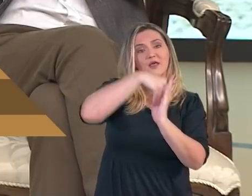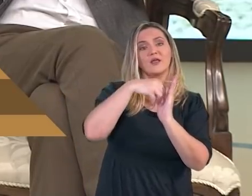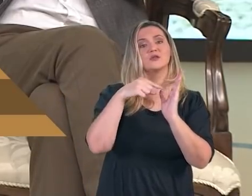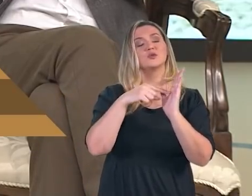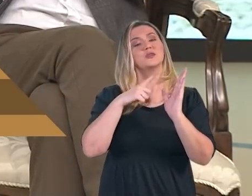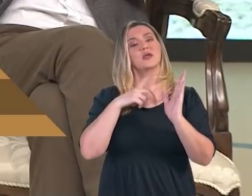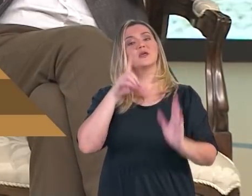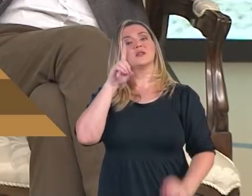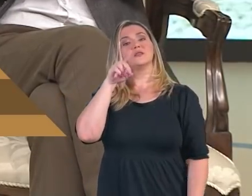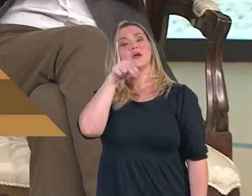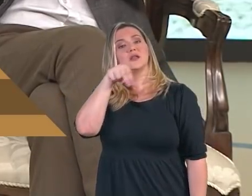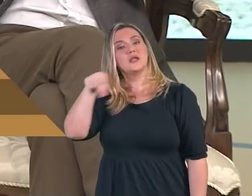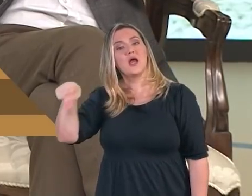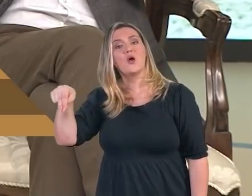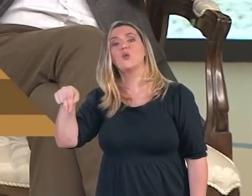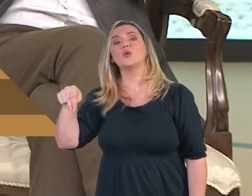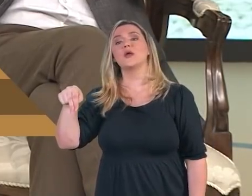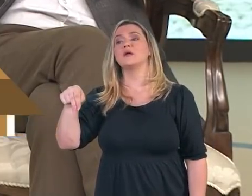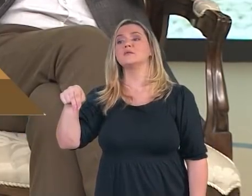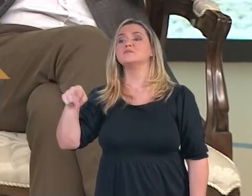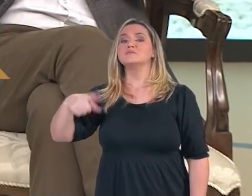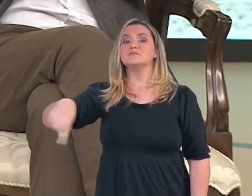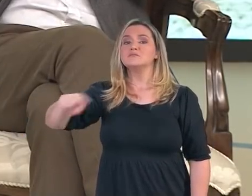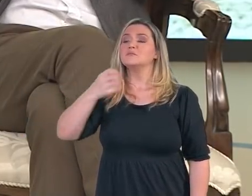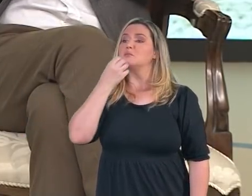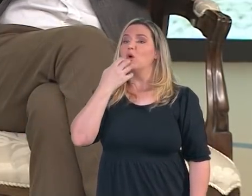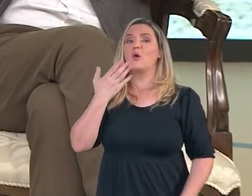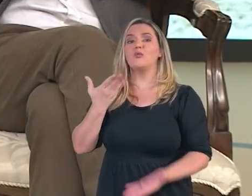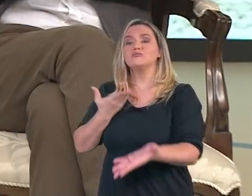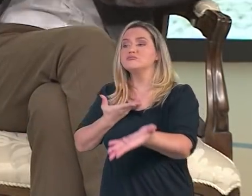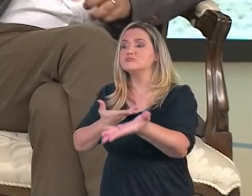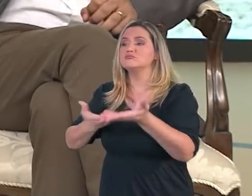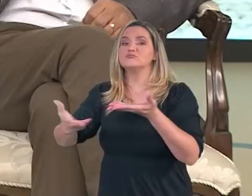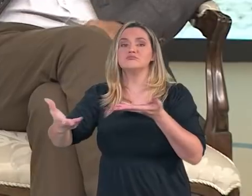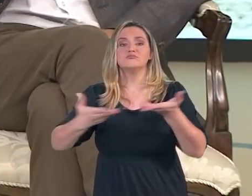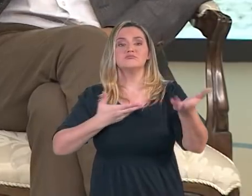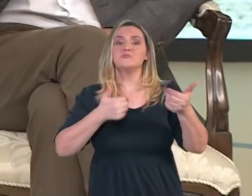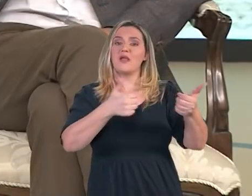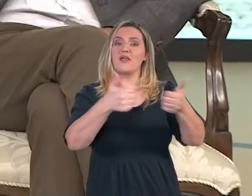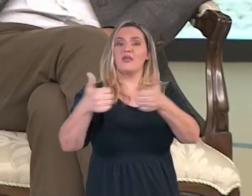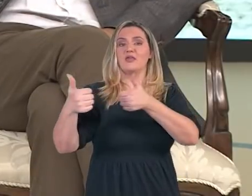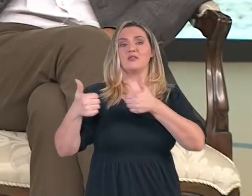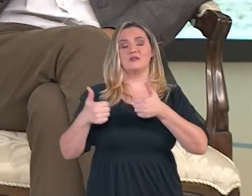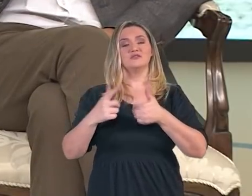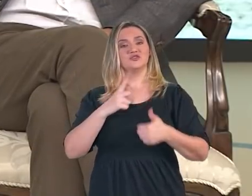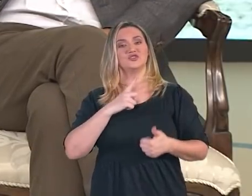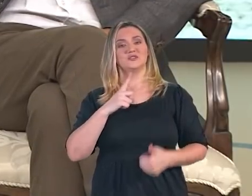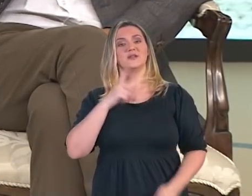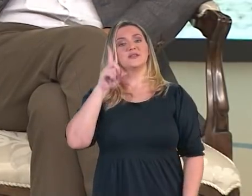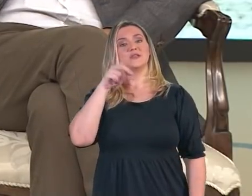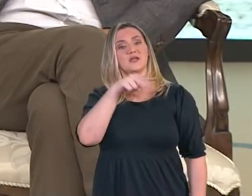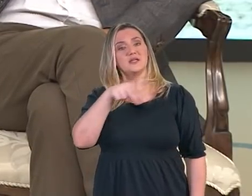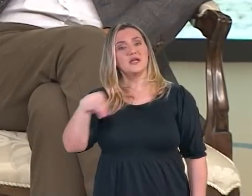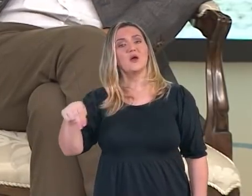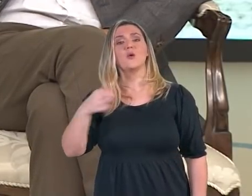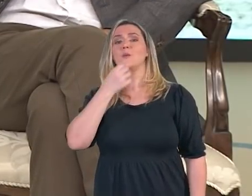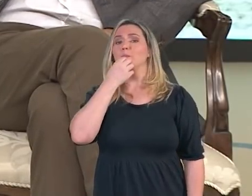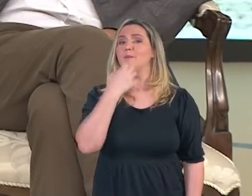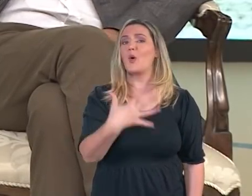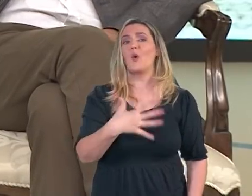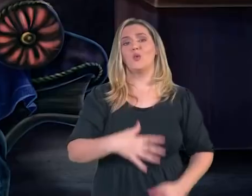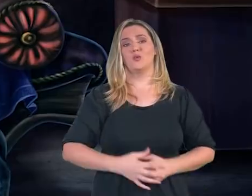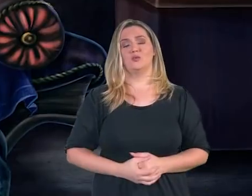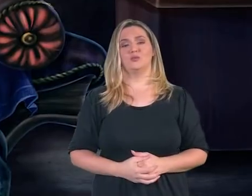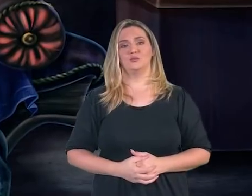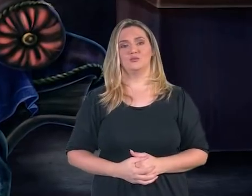um Daniel muito benquisto, um Daniel de boa relação com as pessoas. Enfim, o livro mostra um Daniel que era gente